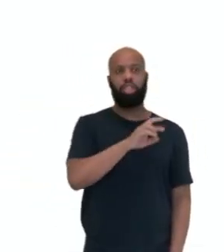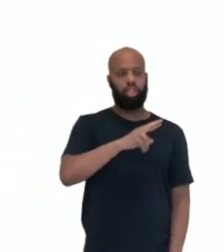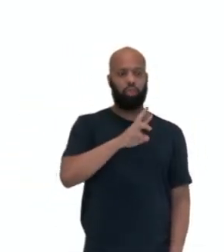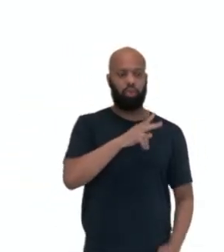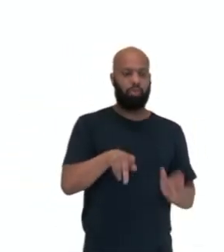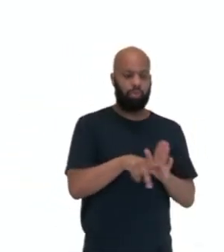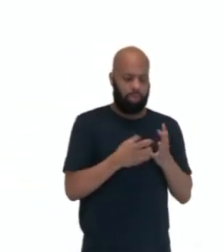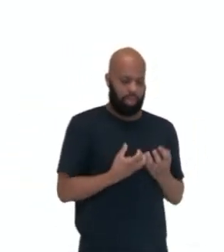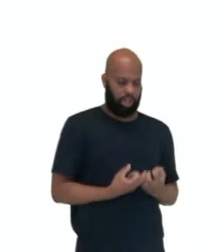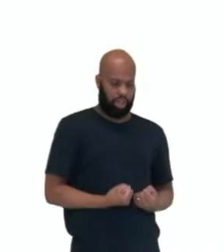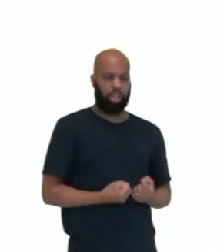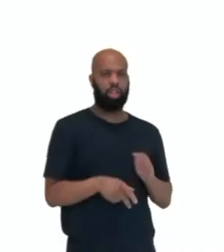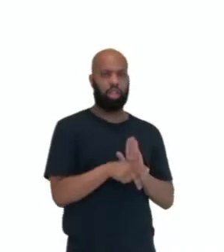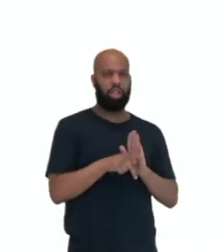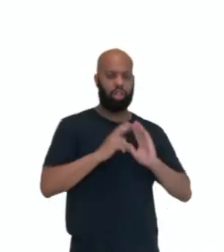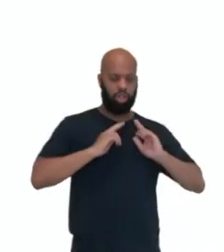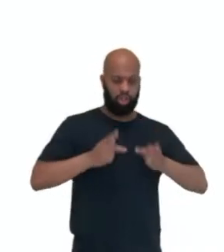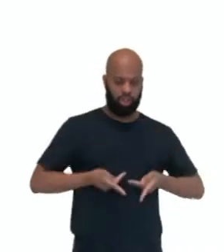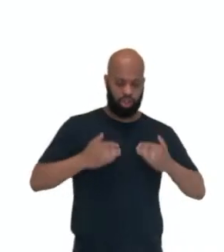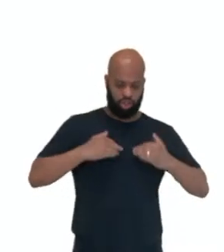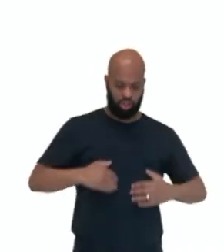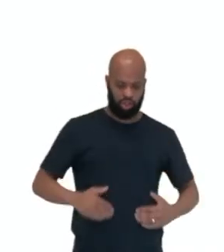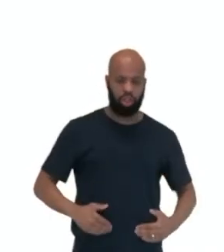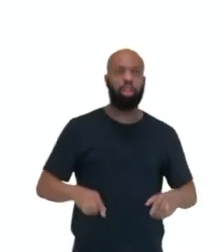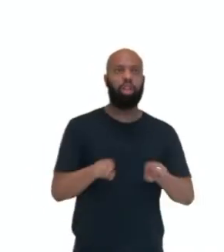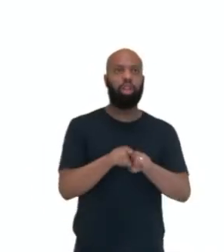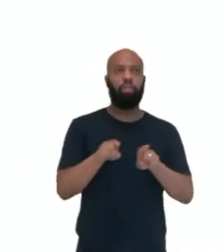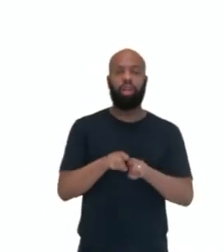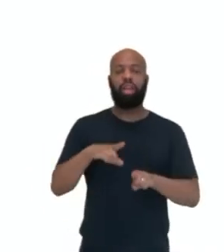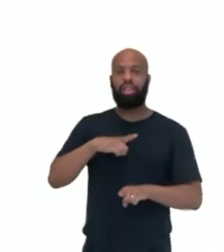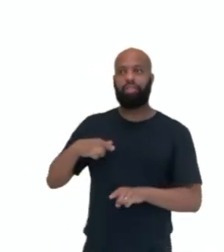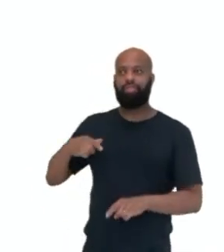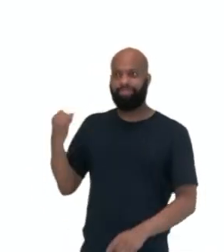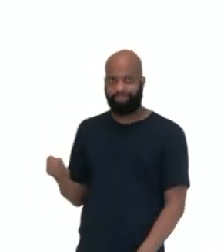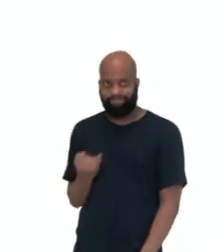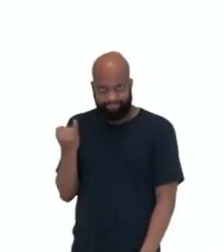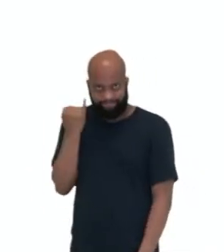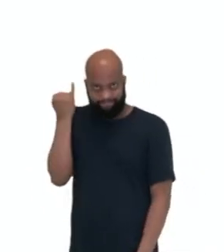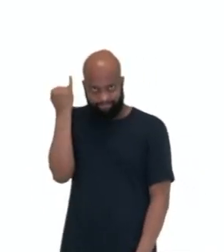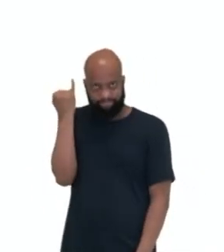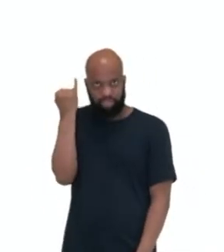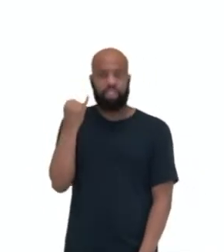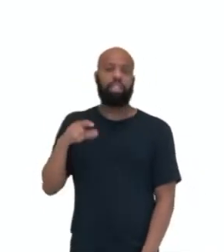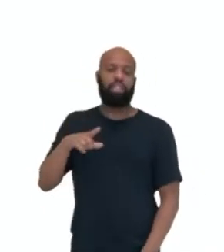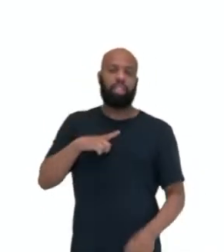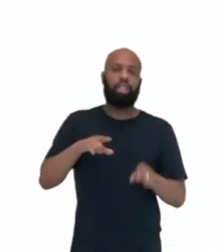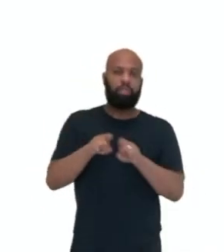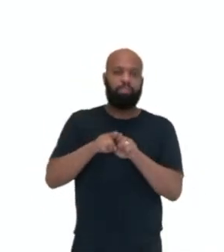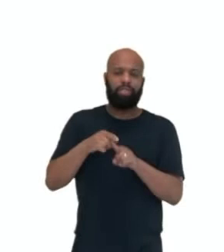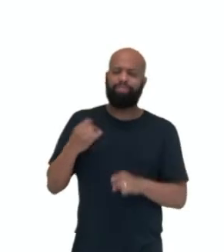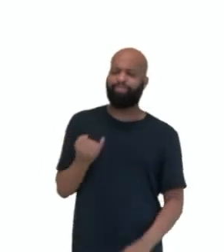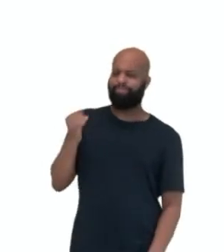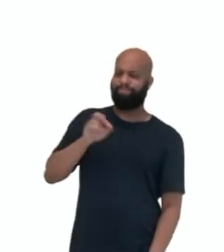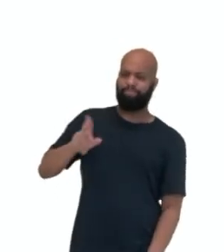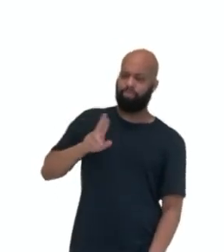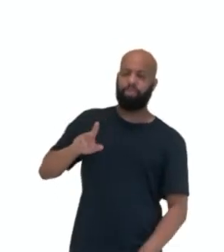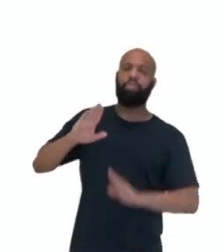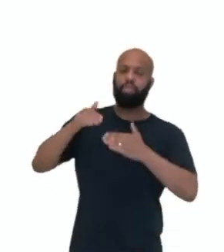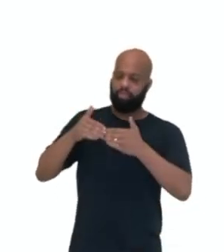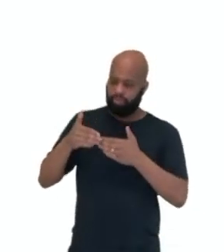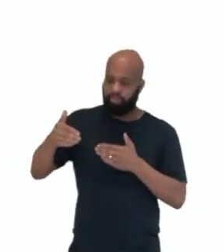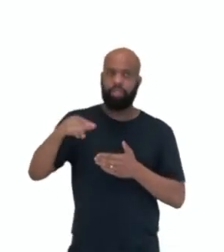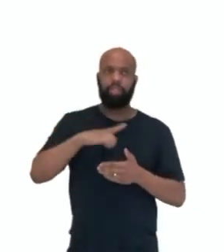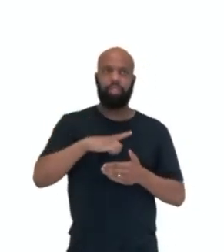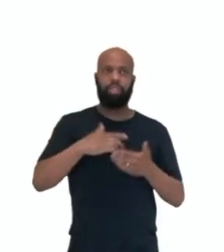pelo organismo humano, e os essenciais, né? E os não essenciais. A seguir,